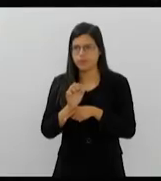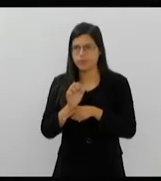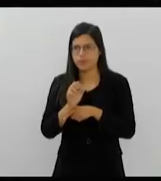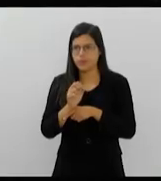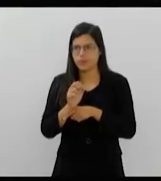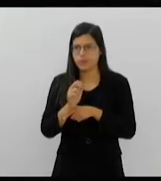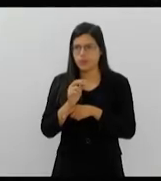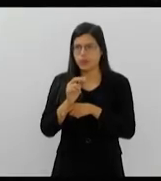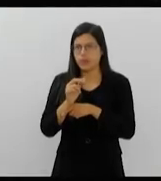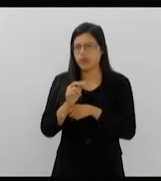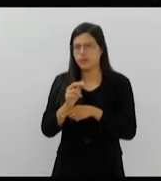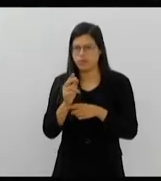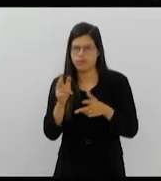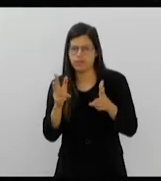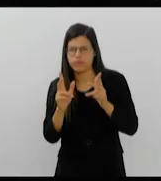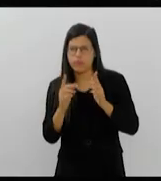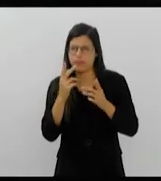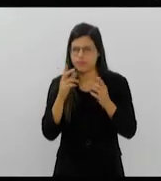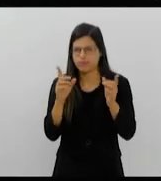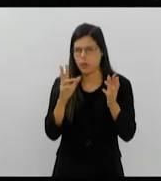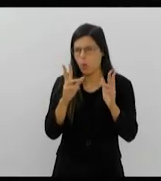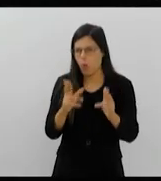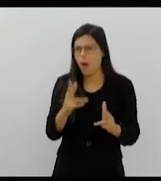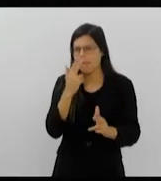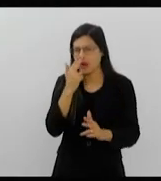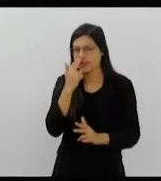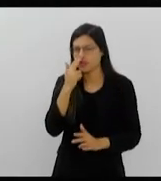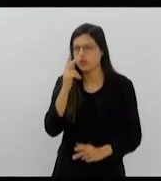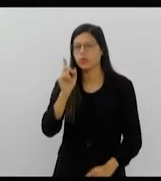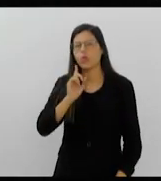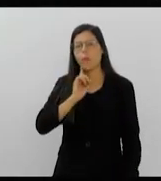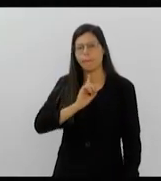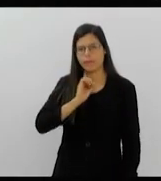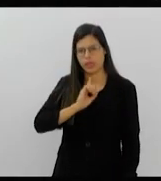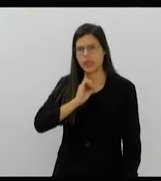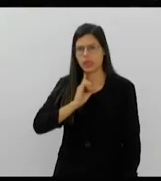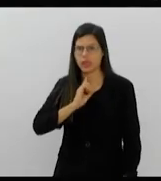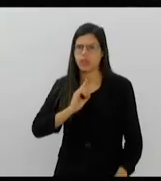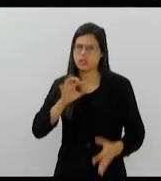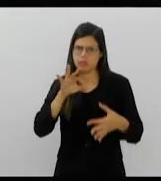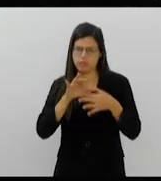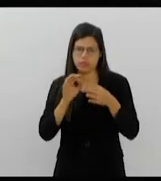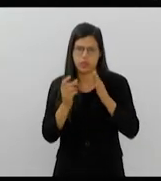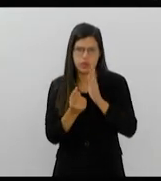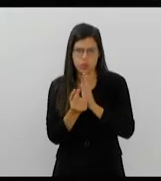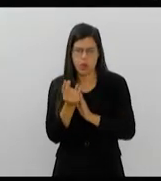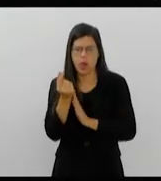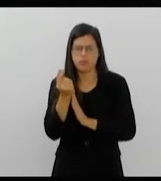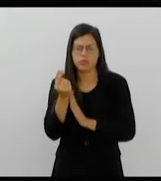cabeça com Minas Gerais, sob o ponto de vista de receitas e despesas.